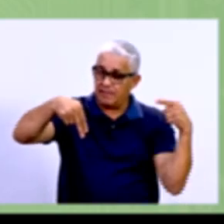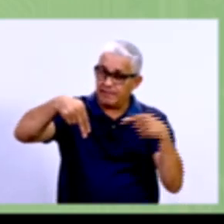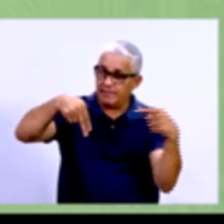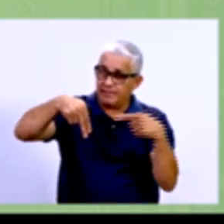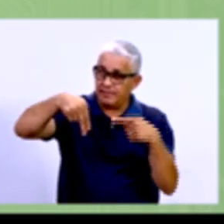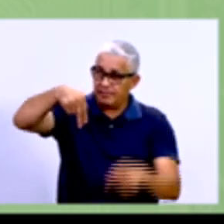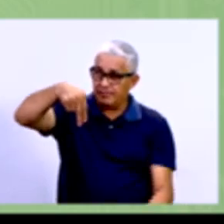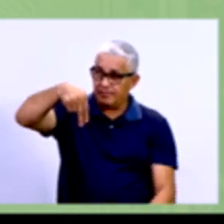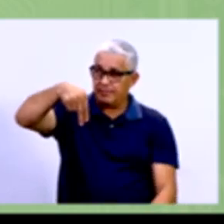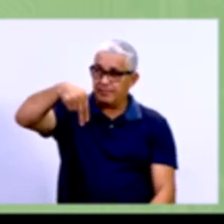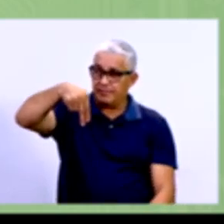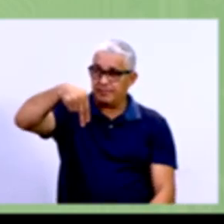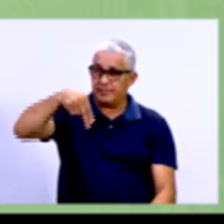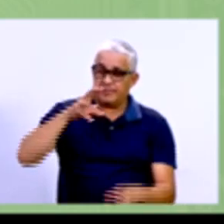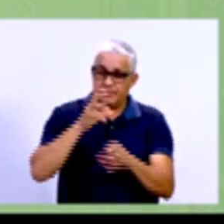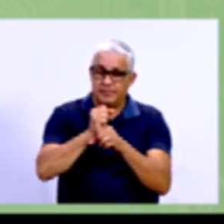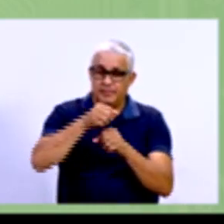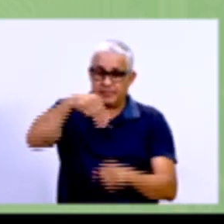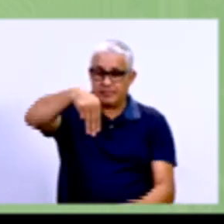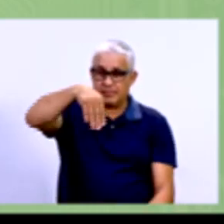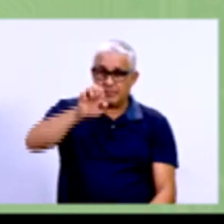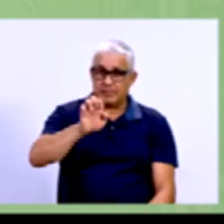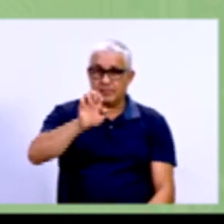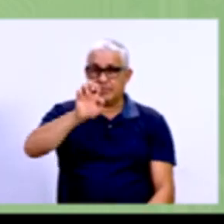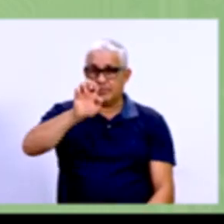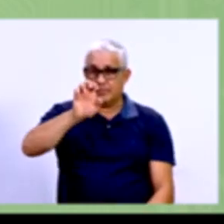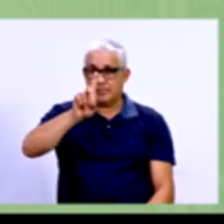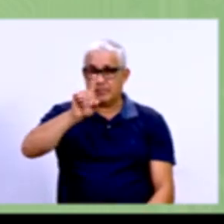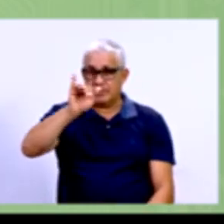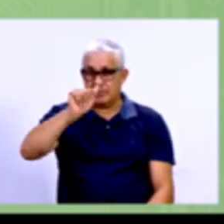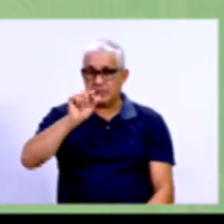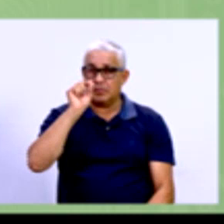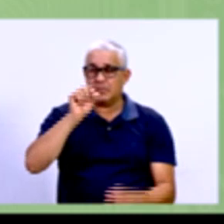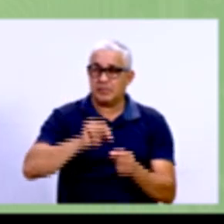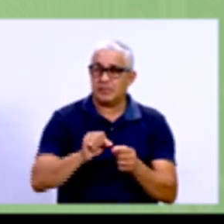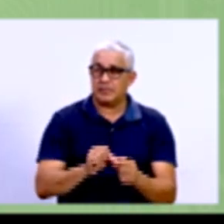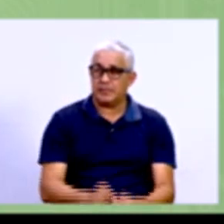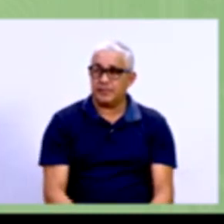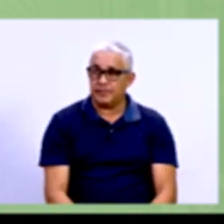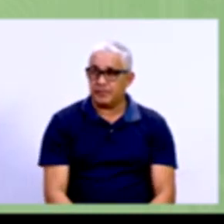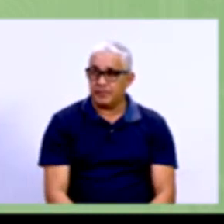né? E para a gente calcular a média, o que a gente faz?